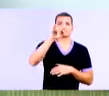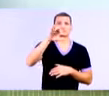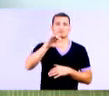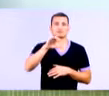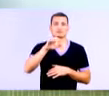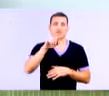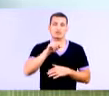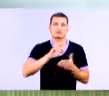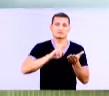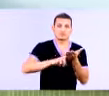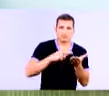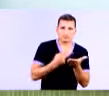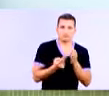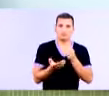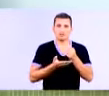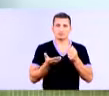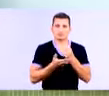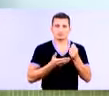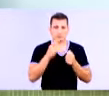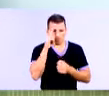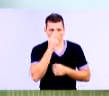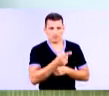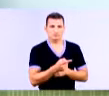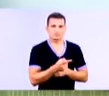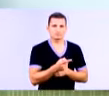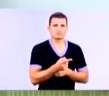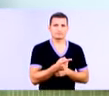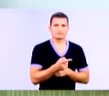interpretador básico de comandos, né?